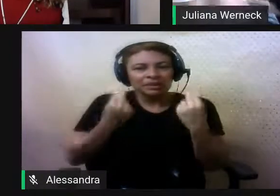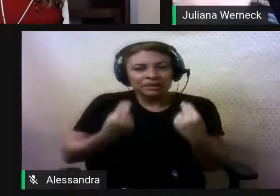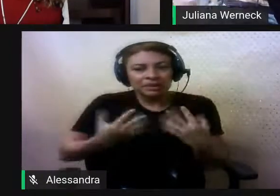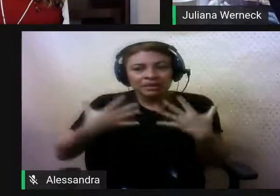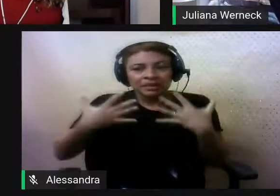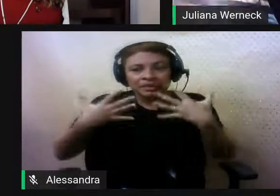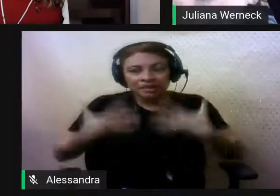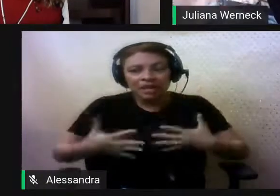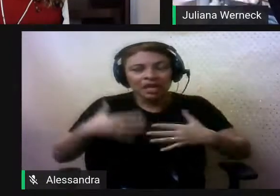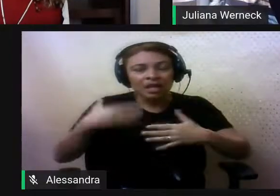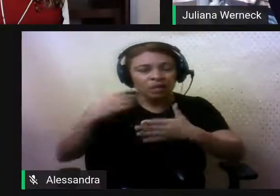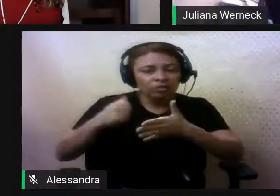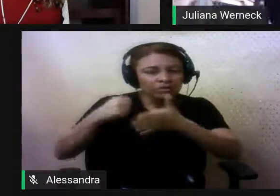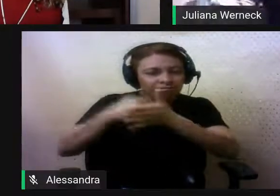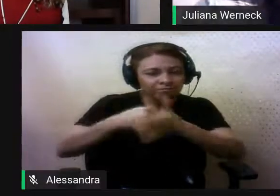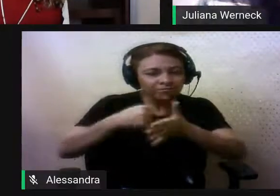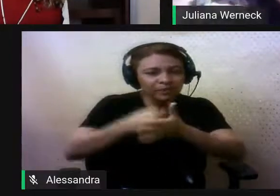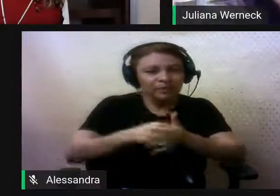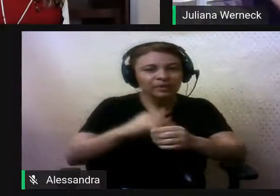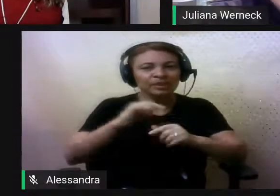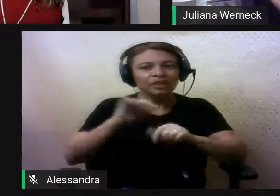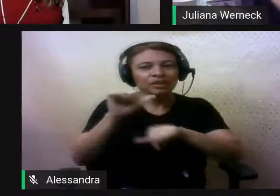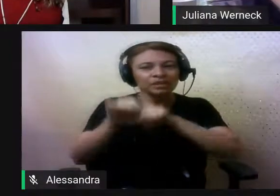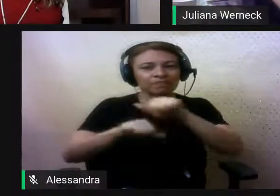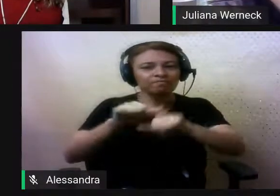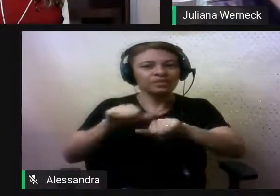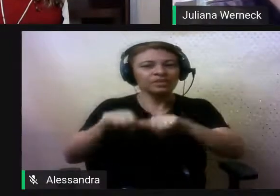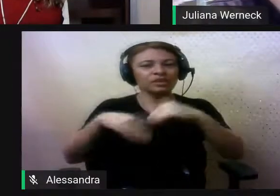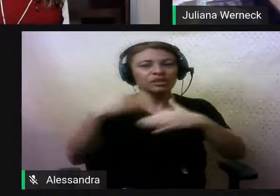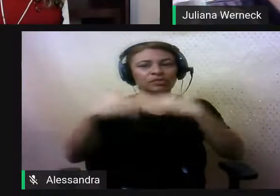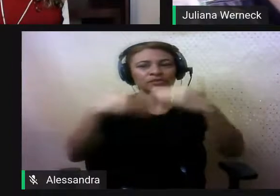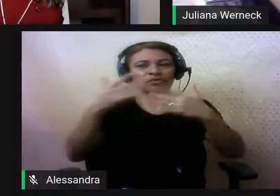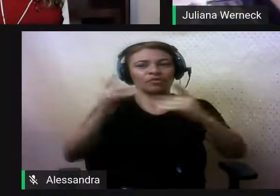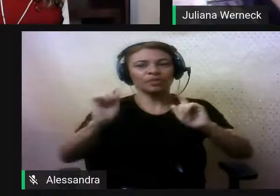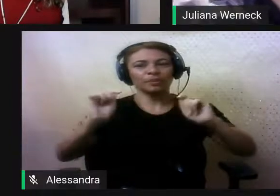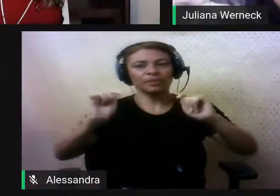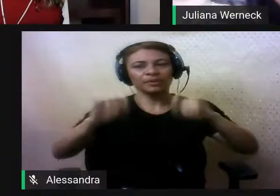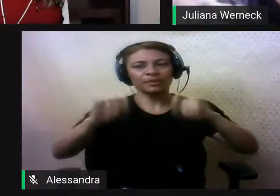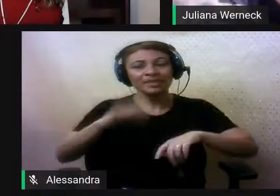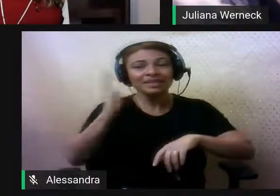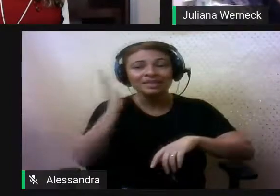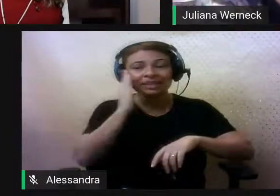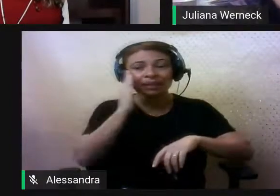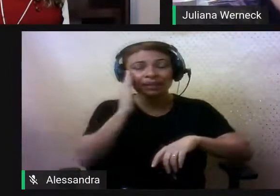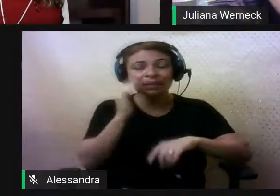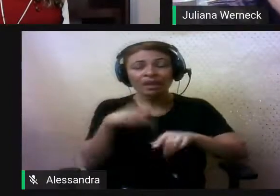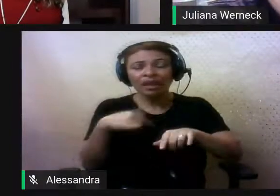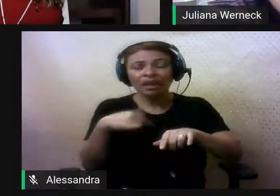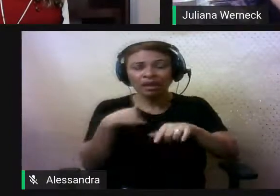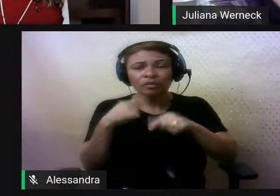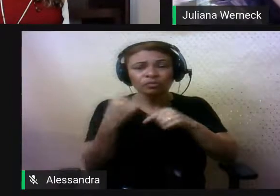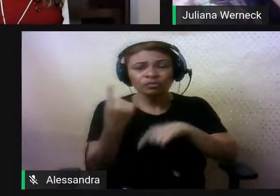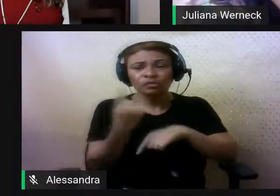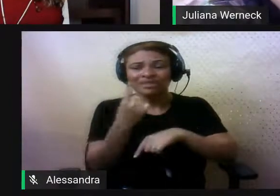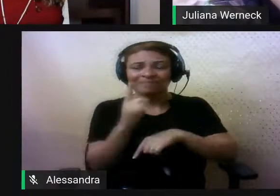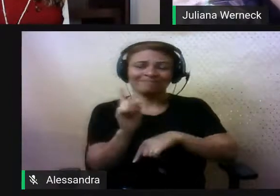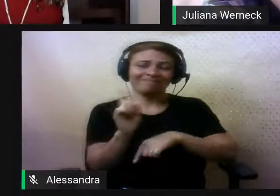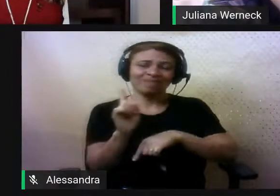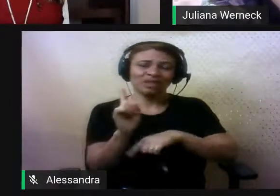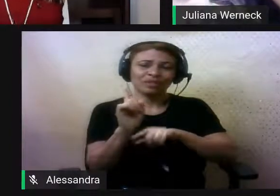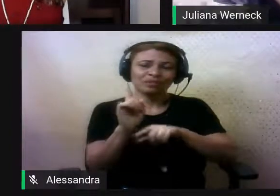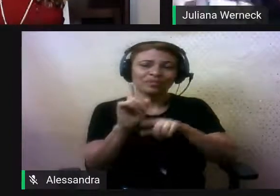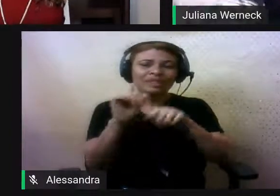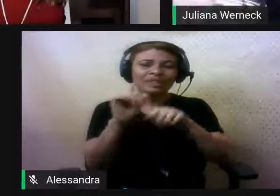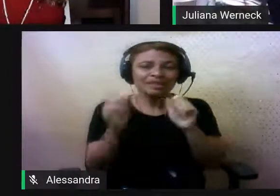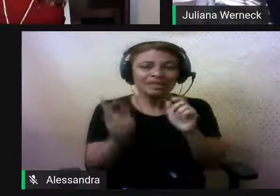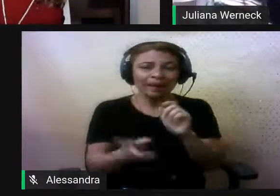dessa busca nossa, né, de ser, né, desenvolver o nosso potencial, mas a gente também saber que a gente não faz nada só. A gente faz